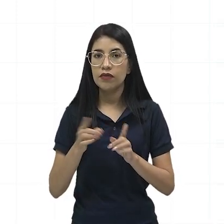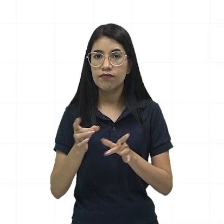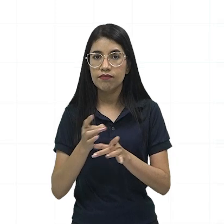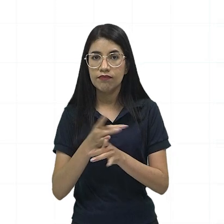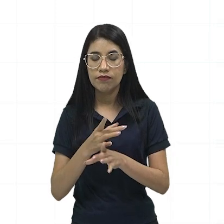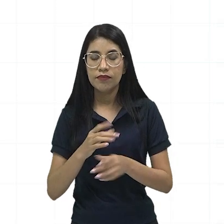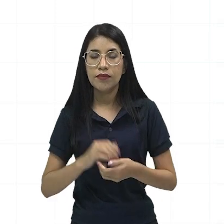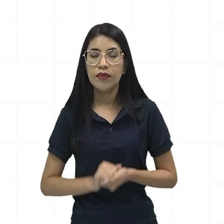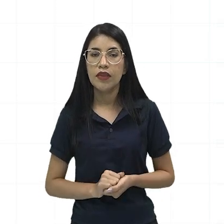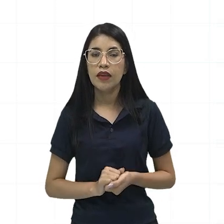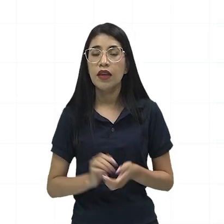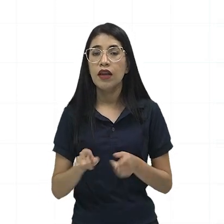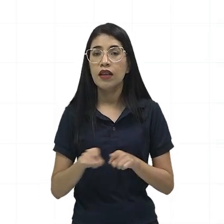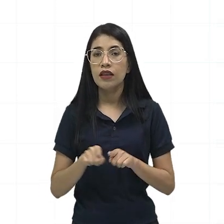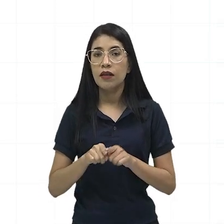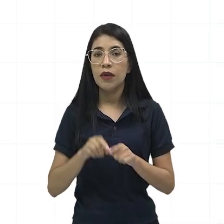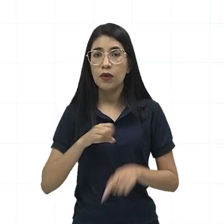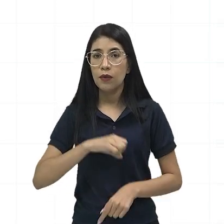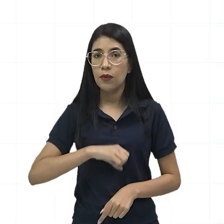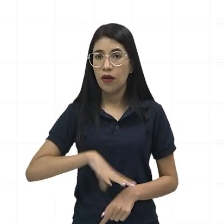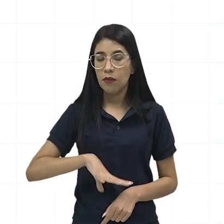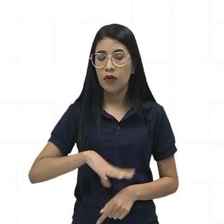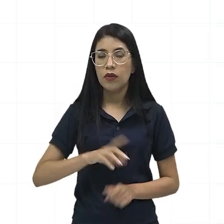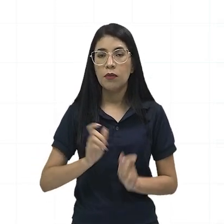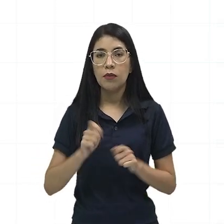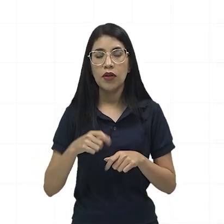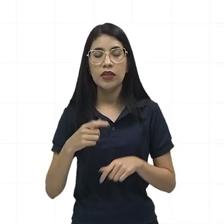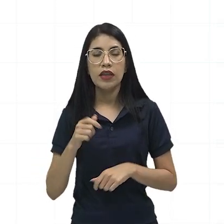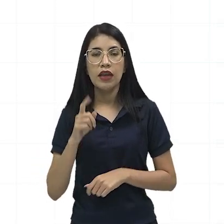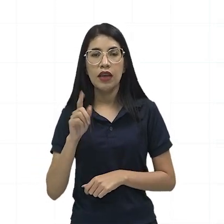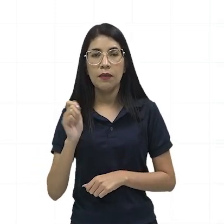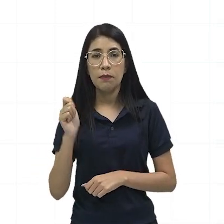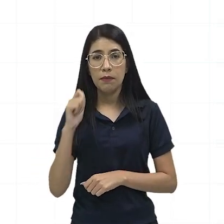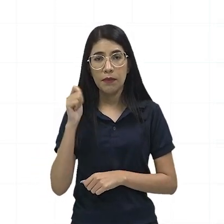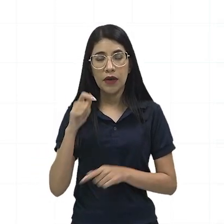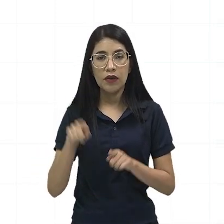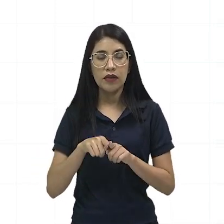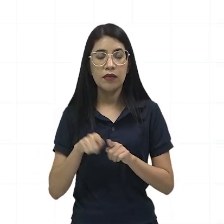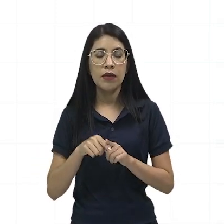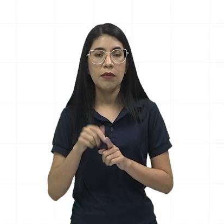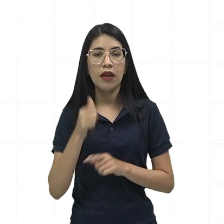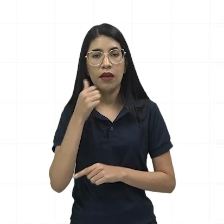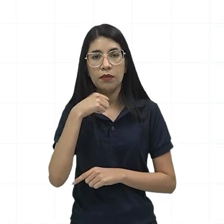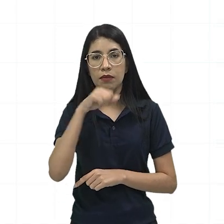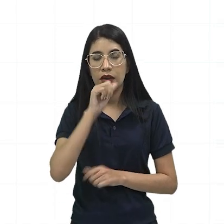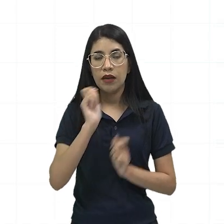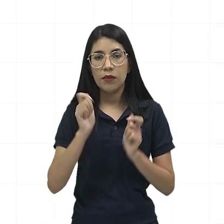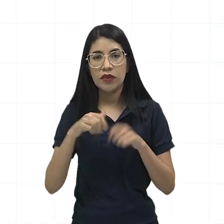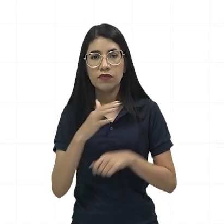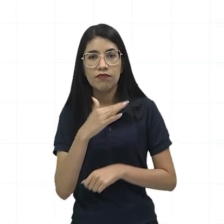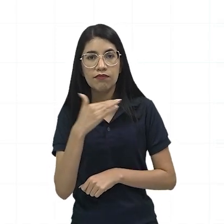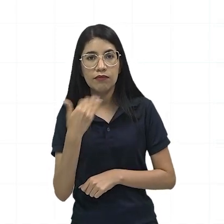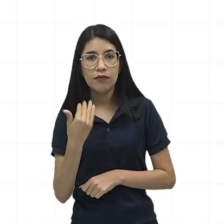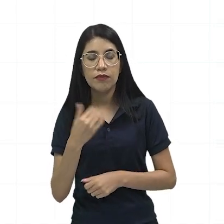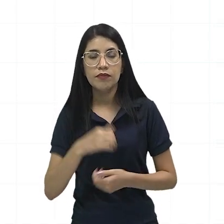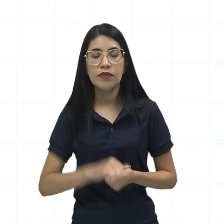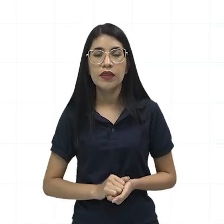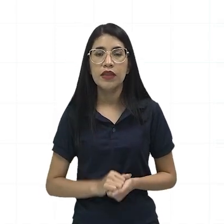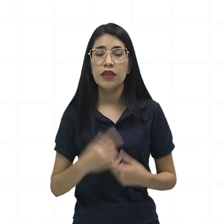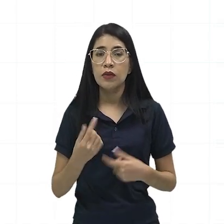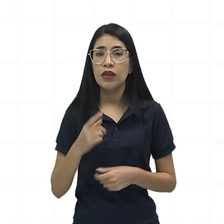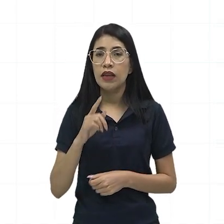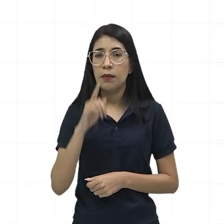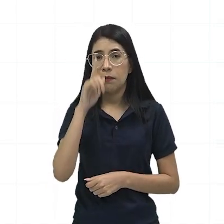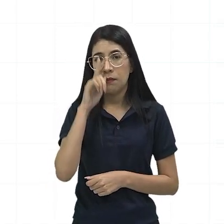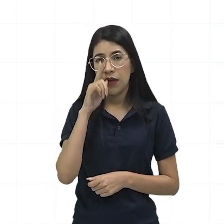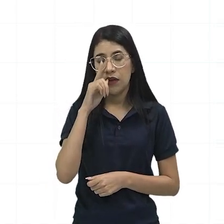vezes esse aborto também pode gerar um desconforto para a mãe, causando a morte dela. E nesse caso são riscos à